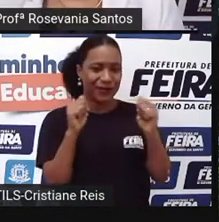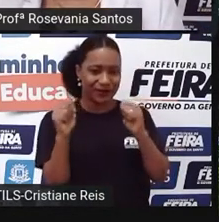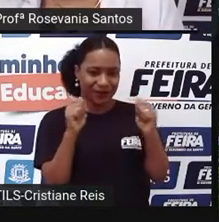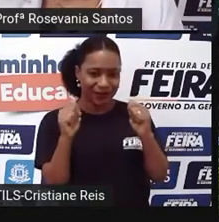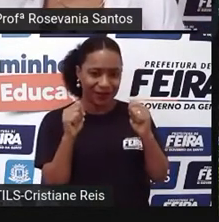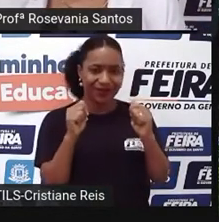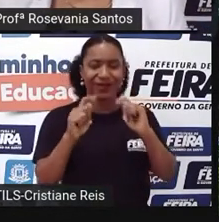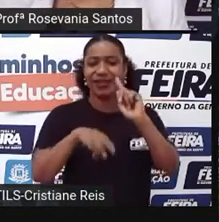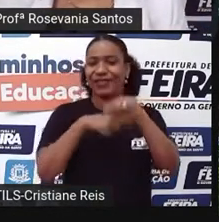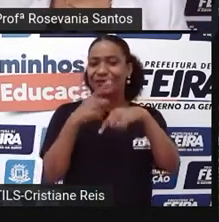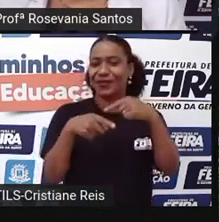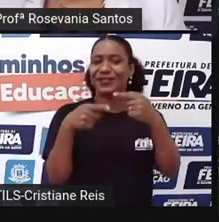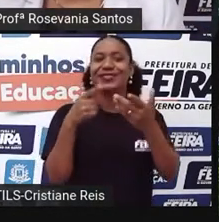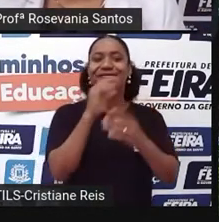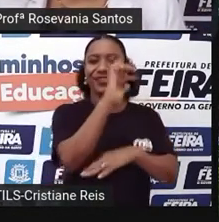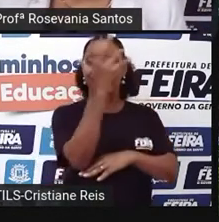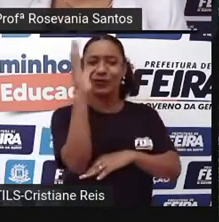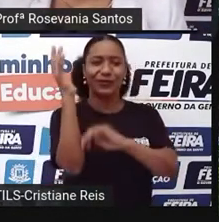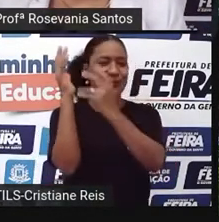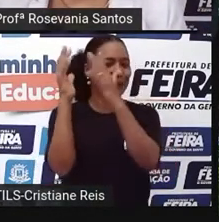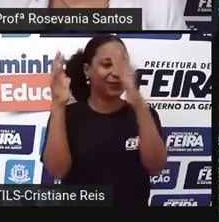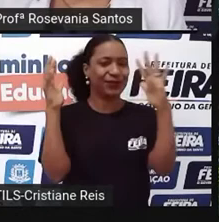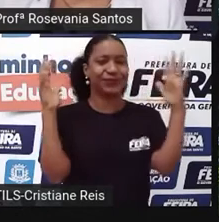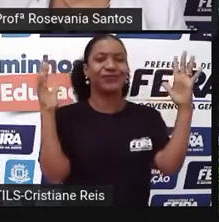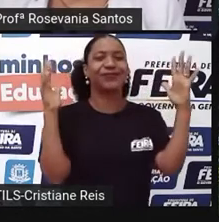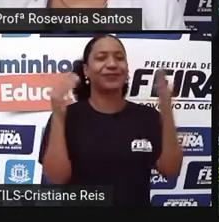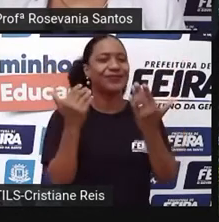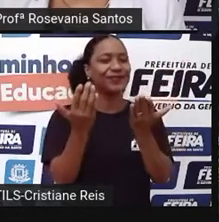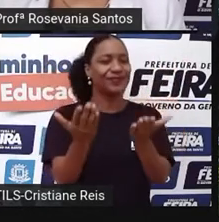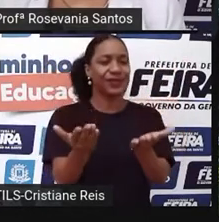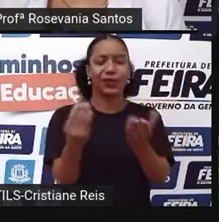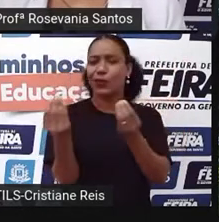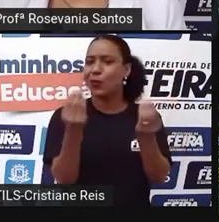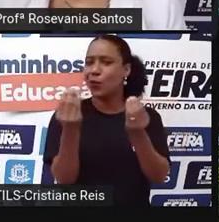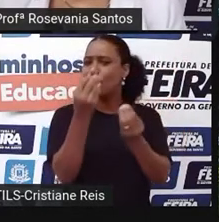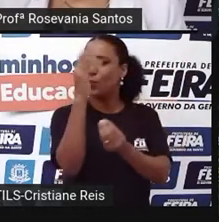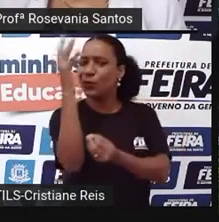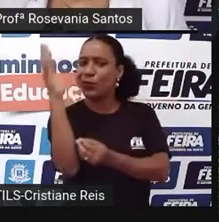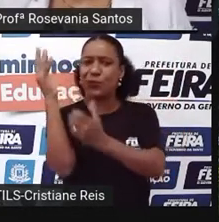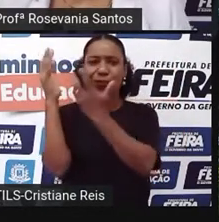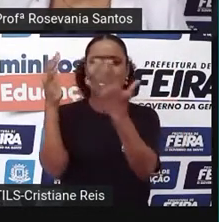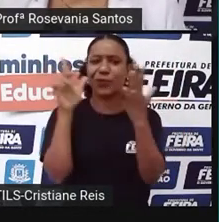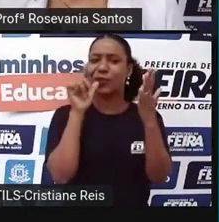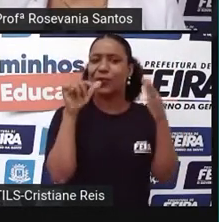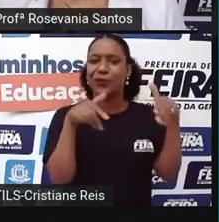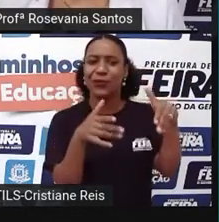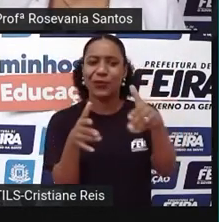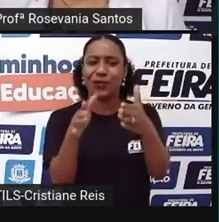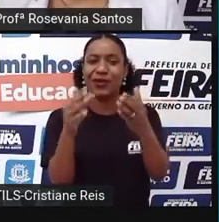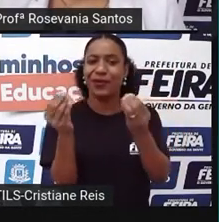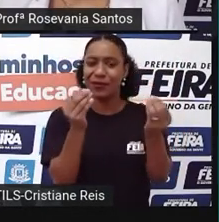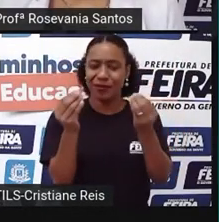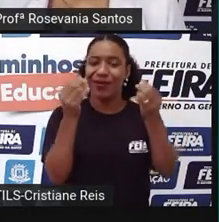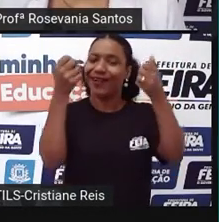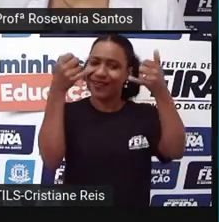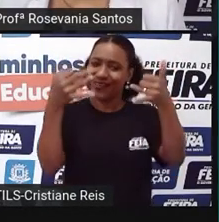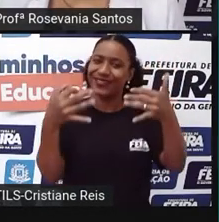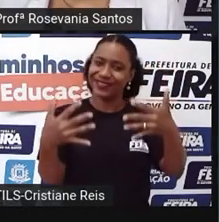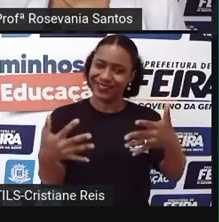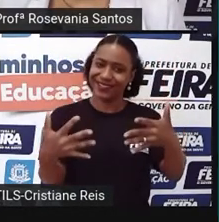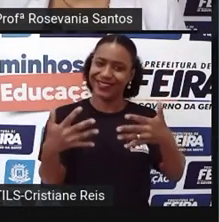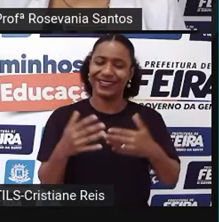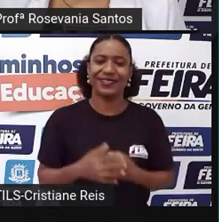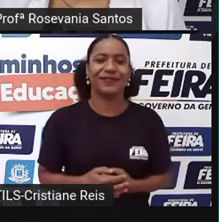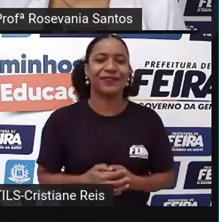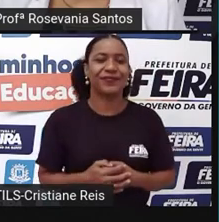para encerrar com o quadro natural. E aí botei, né, essa imagem aí linda para a gente chamar a atenção. Aqui é